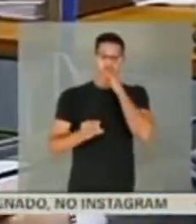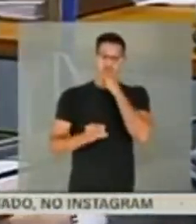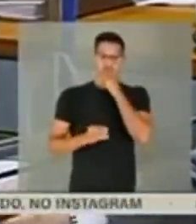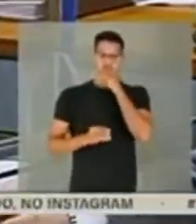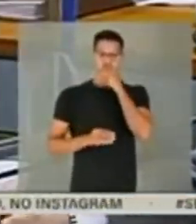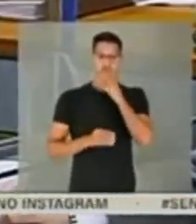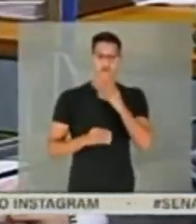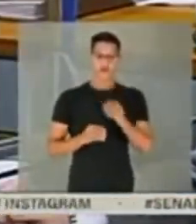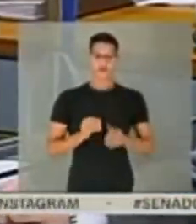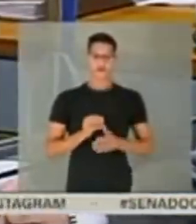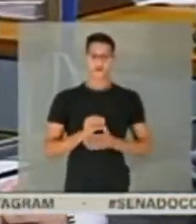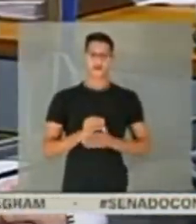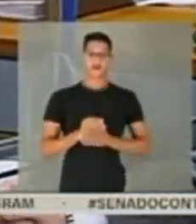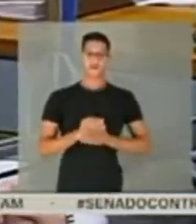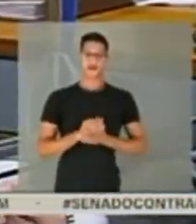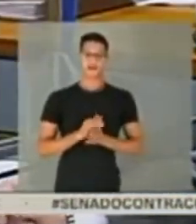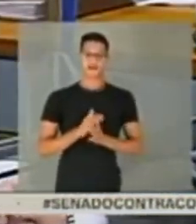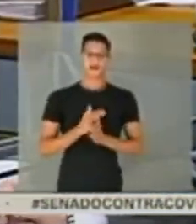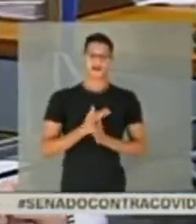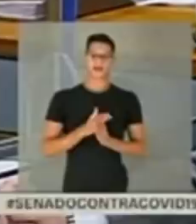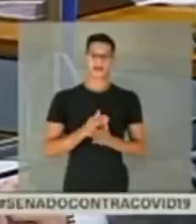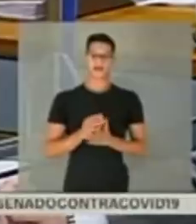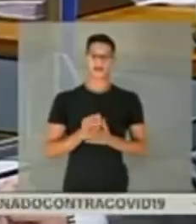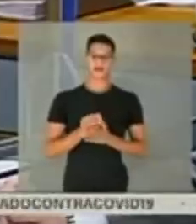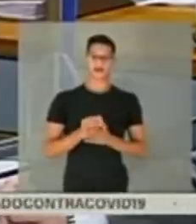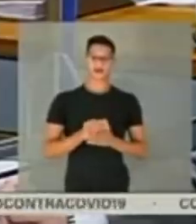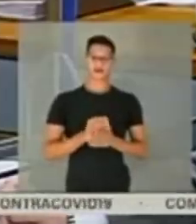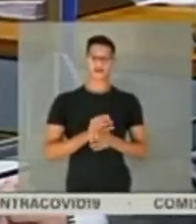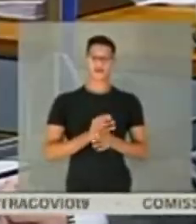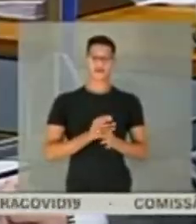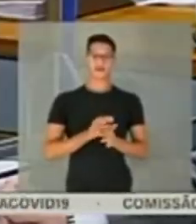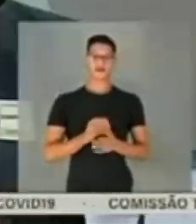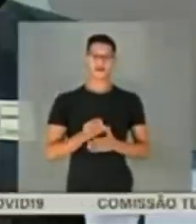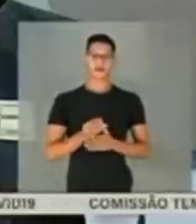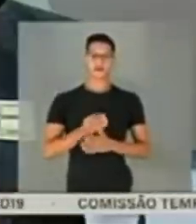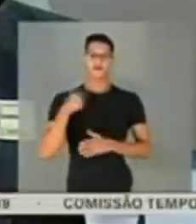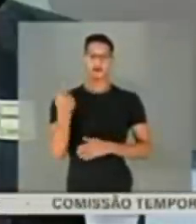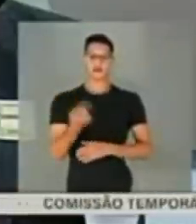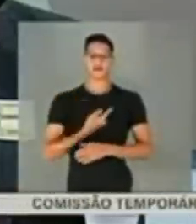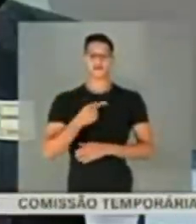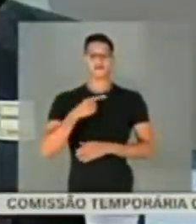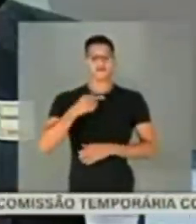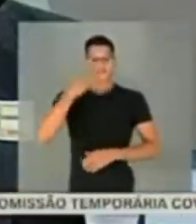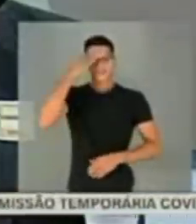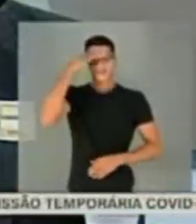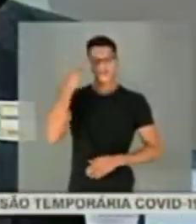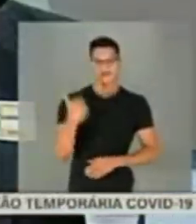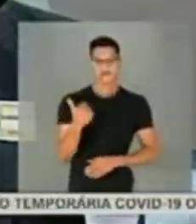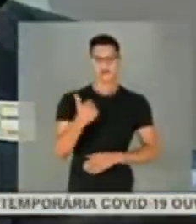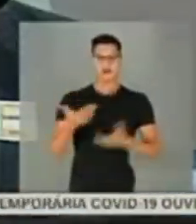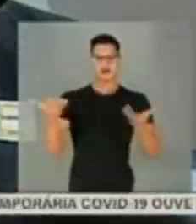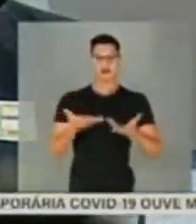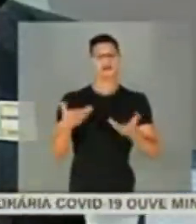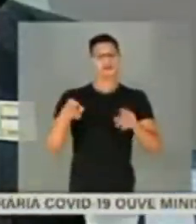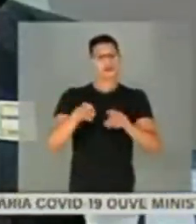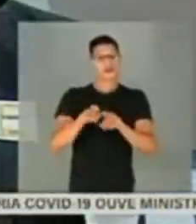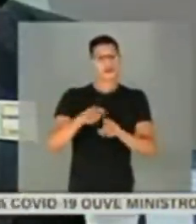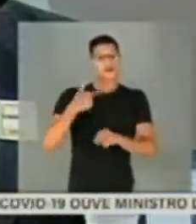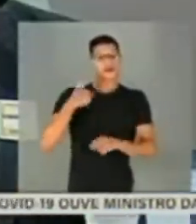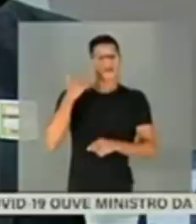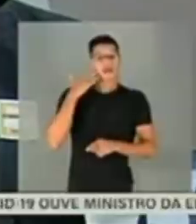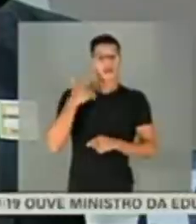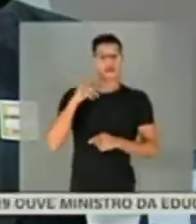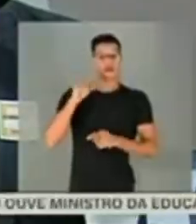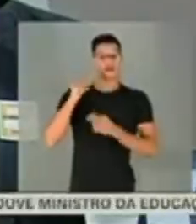agora ou posteriormente quem foram esses parlamentares ou assessores? A informação que eu sei é um. Inclusive, com o